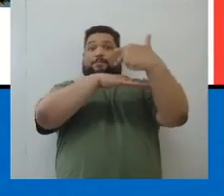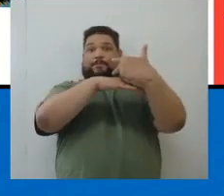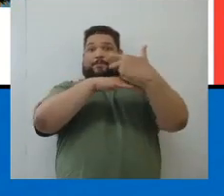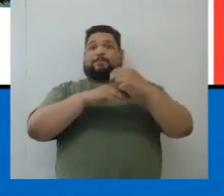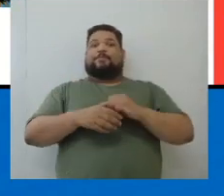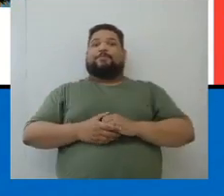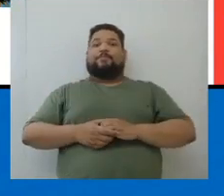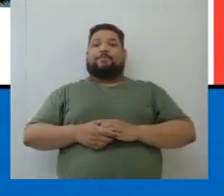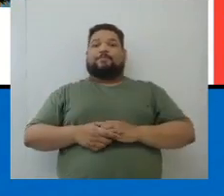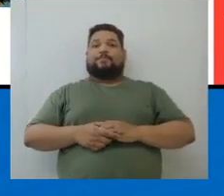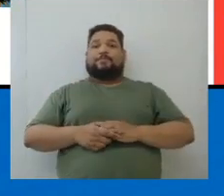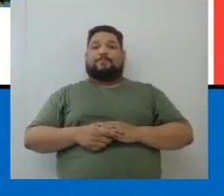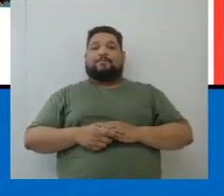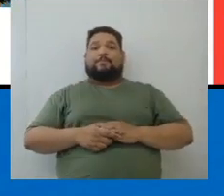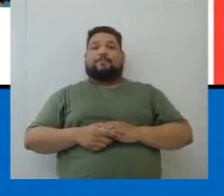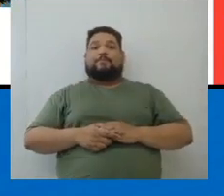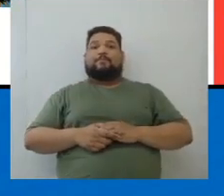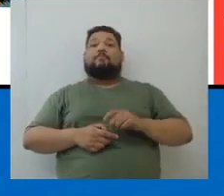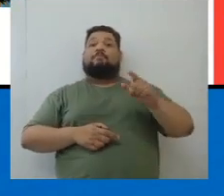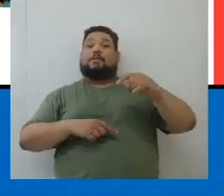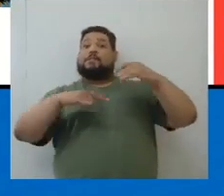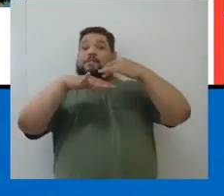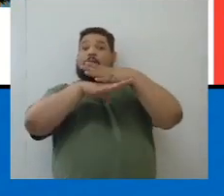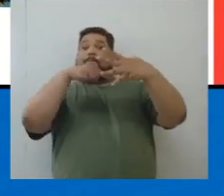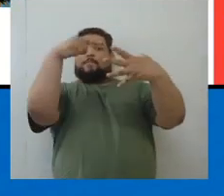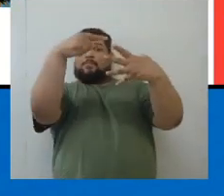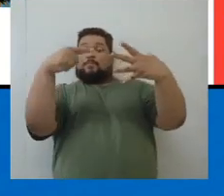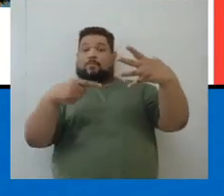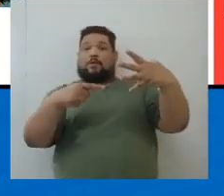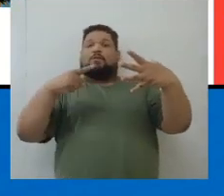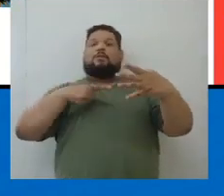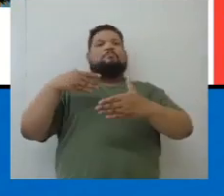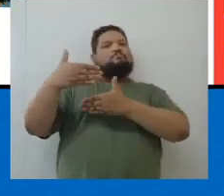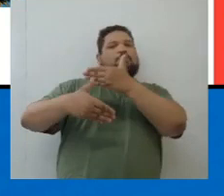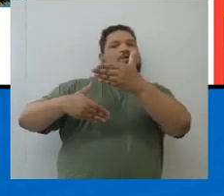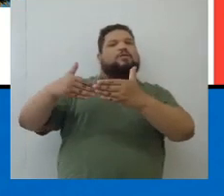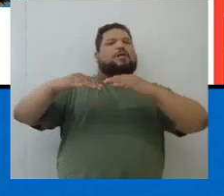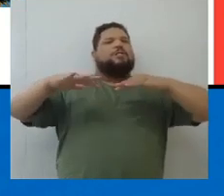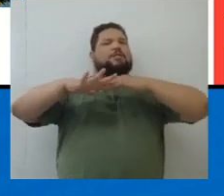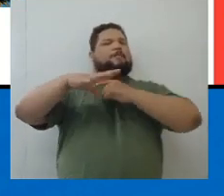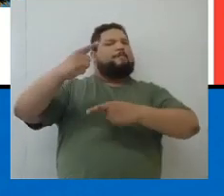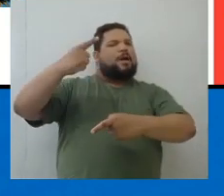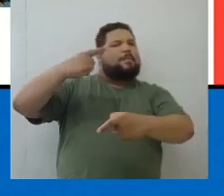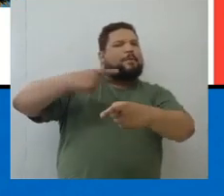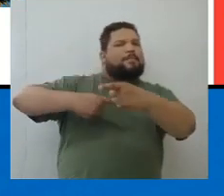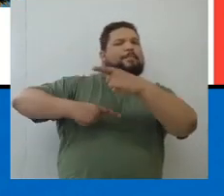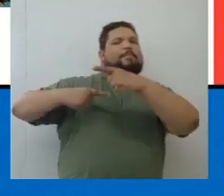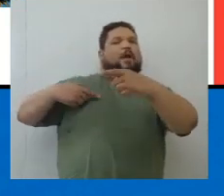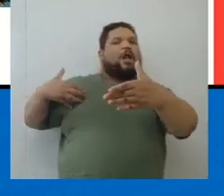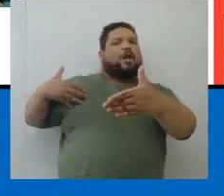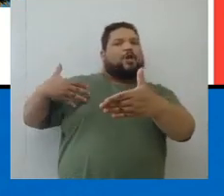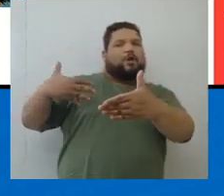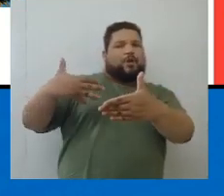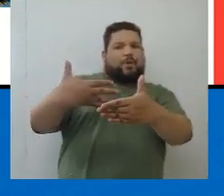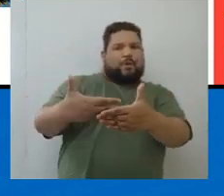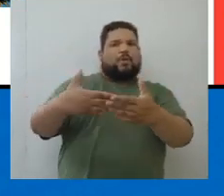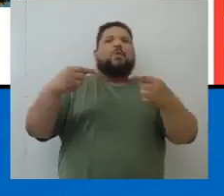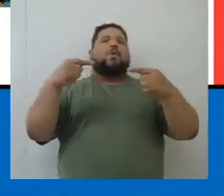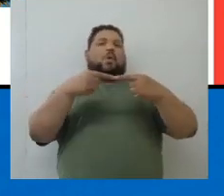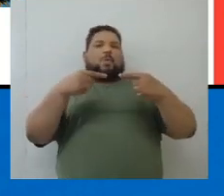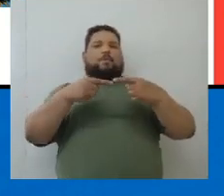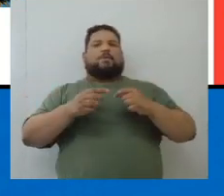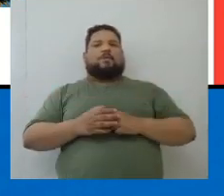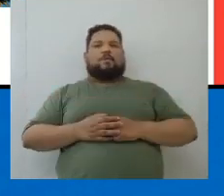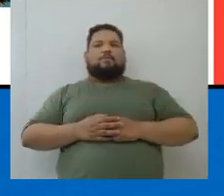Essas cidades têm em comum um processo de urbanização que foi sendo desenvolvido ao longo do tempo, tá? E isso vai